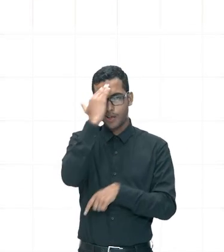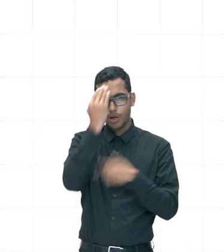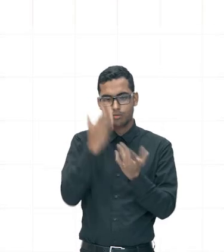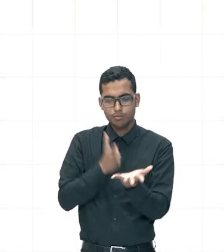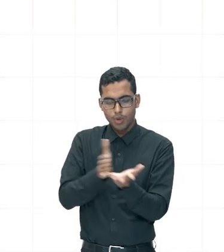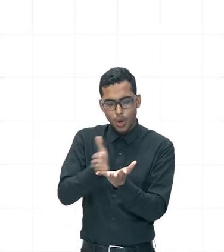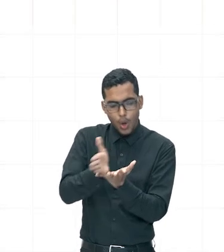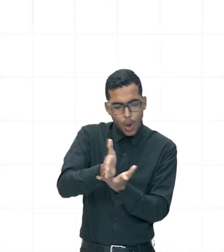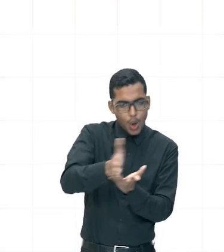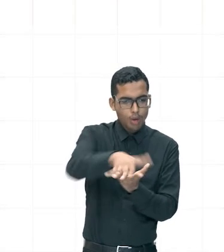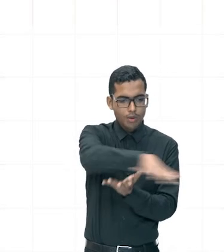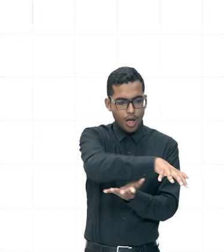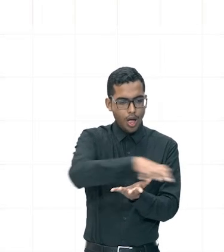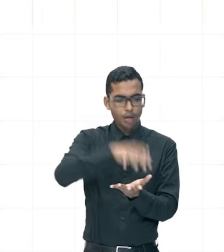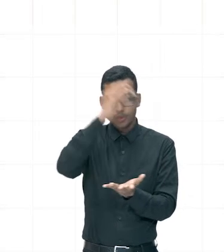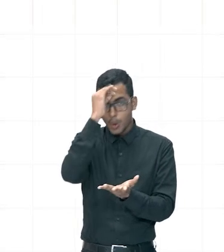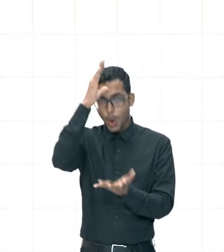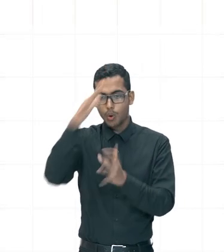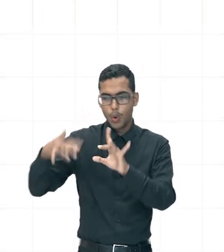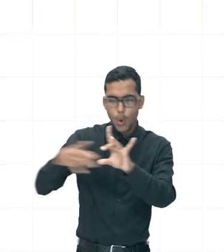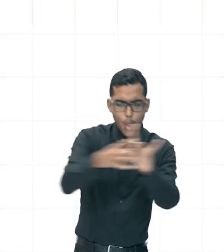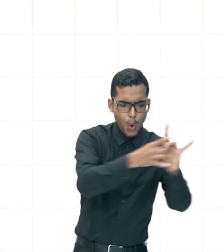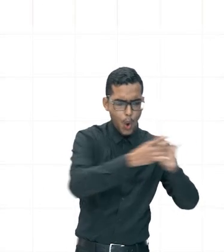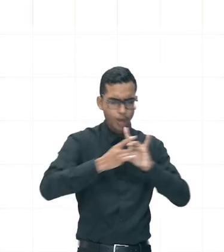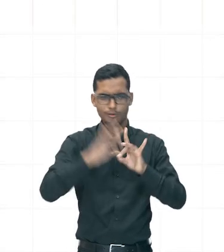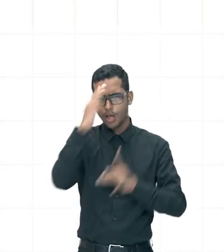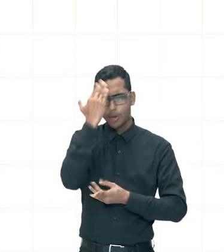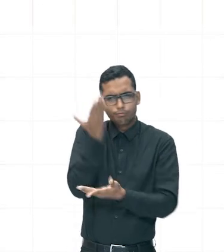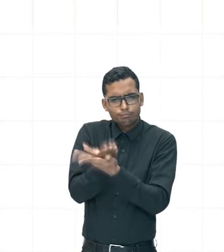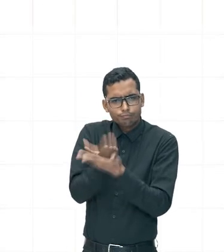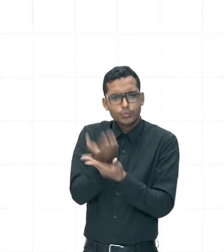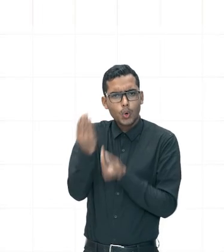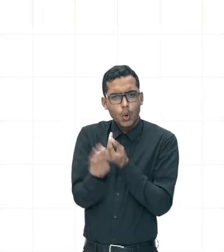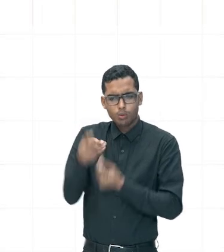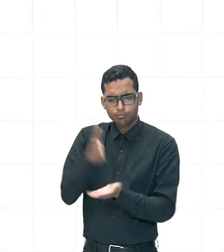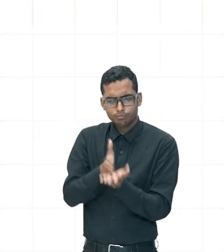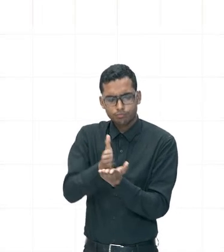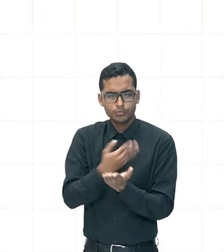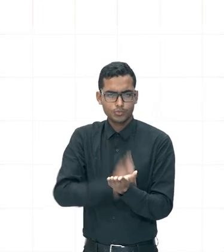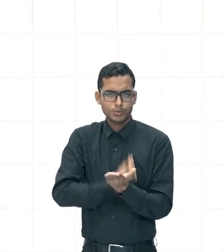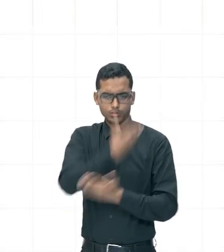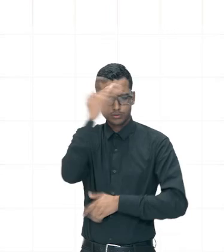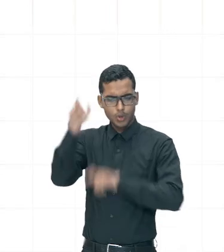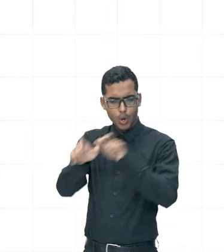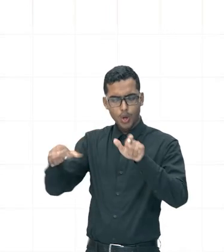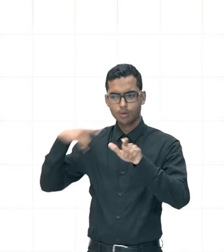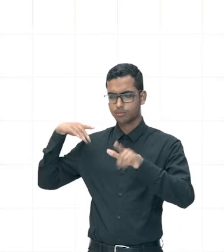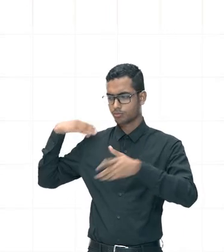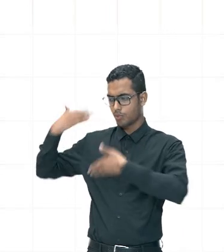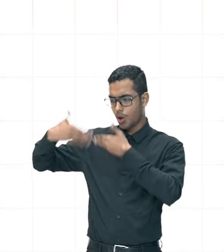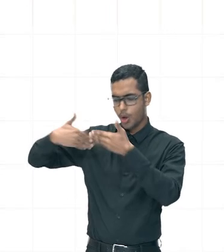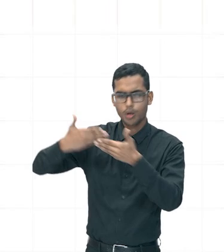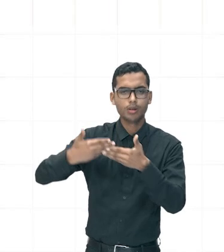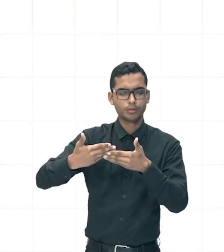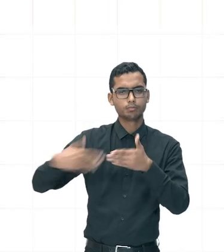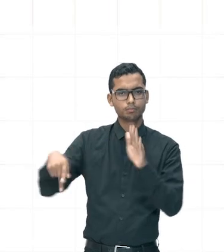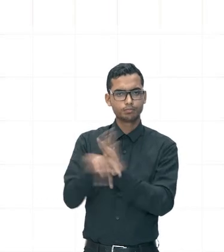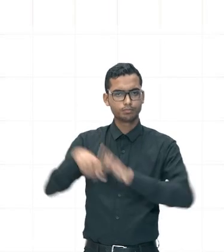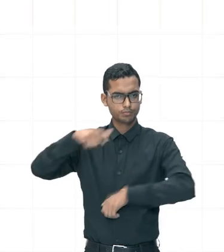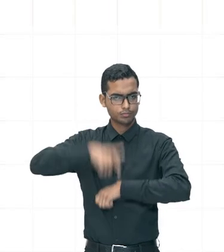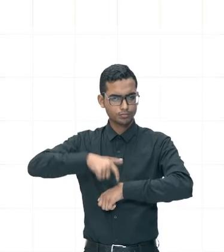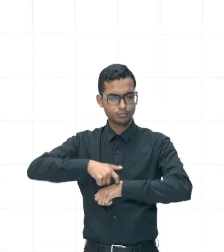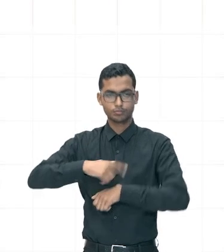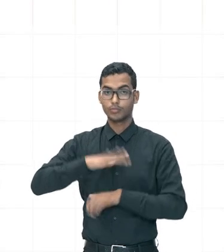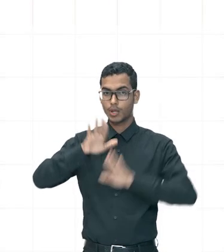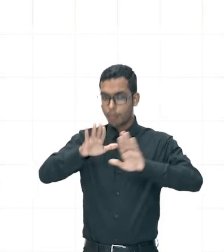do conhecimento juntas nos ajudam a estudar a vida das pessoas ao longo do tempo. Não pensem vocês que o